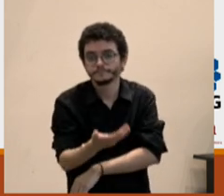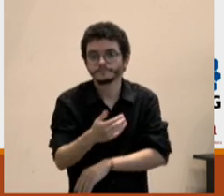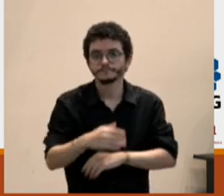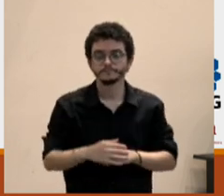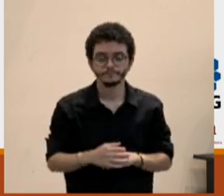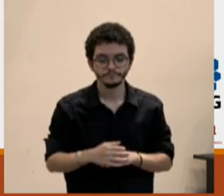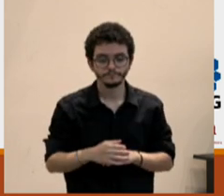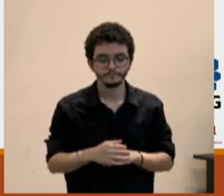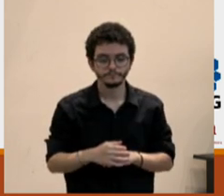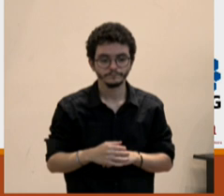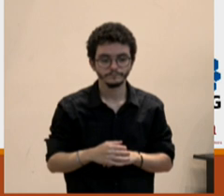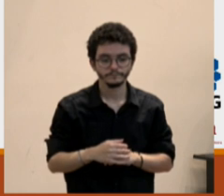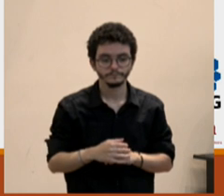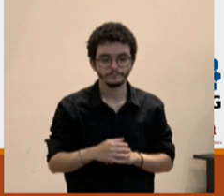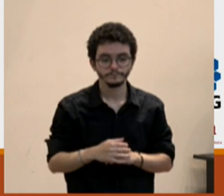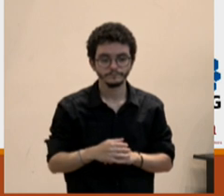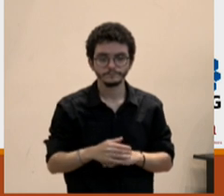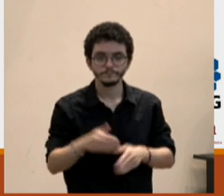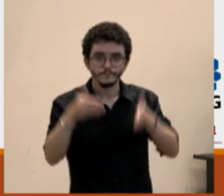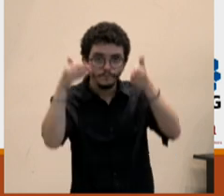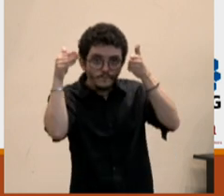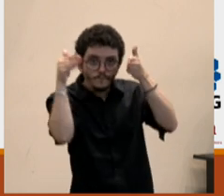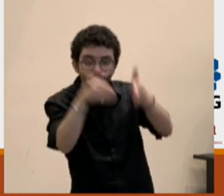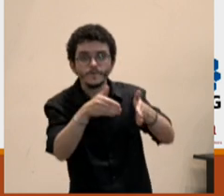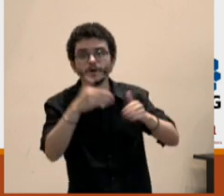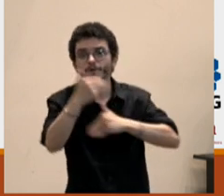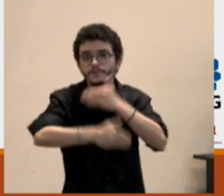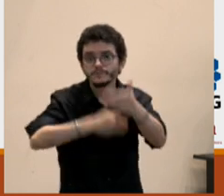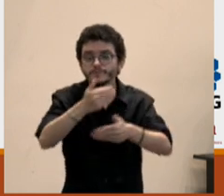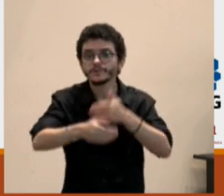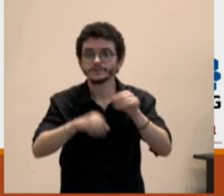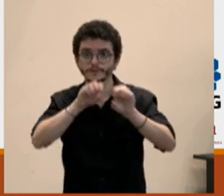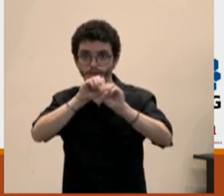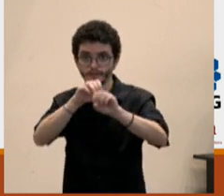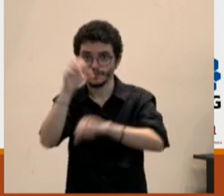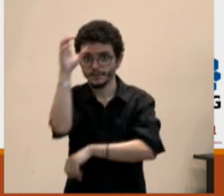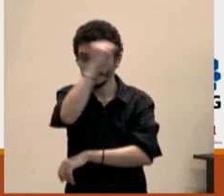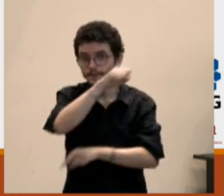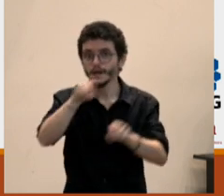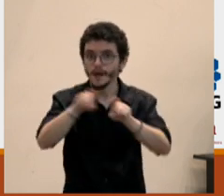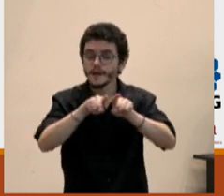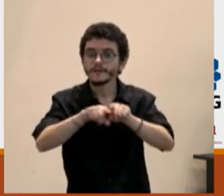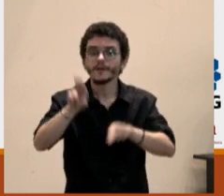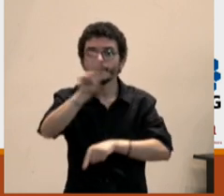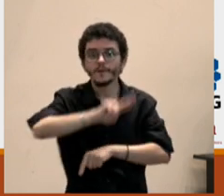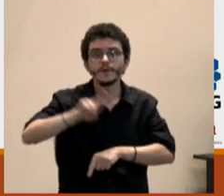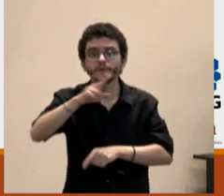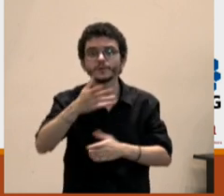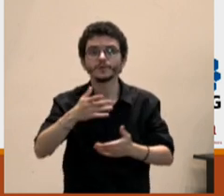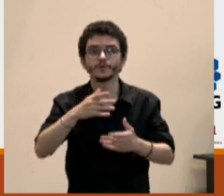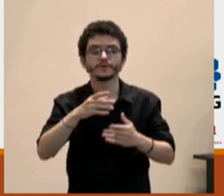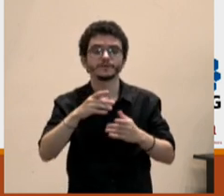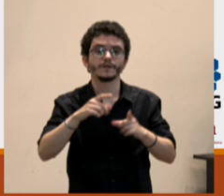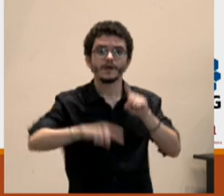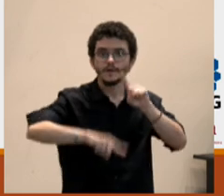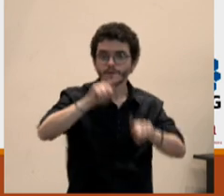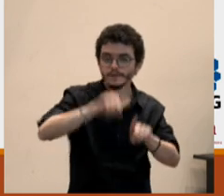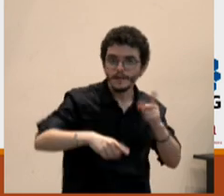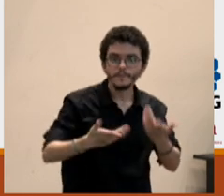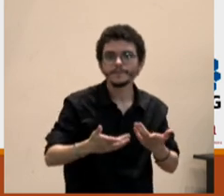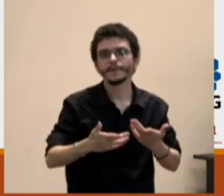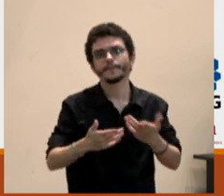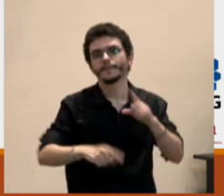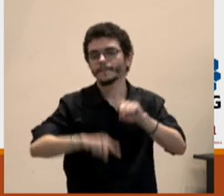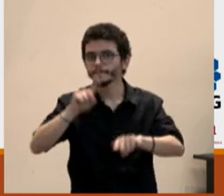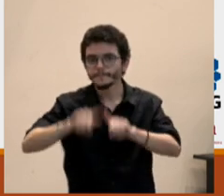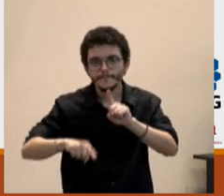indispensáveis ao desenvolvimento do processo de ensino-aprendizagem, inclusive mediante a provisão de mobiliário, equipamentos e materiais pedagógicos